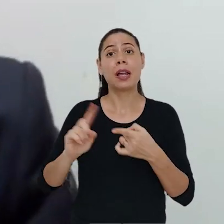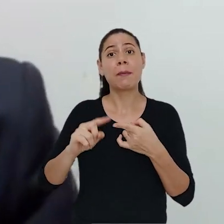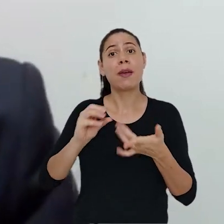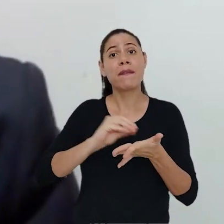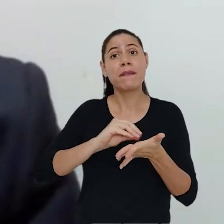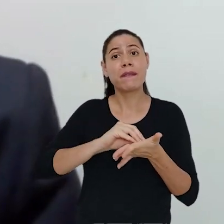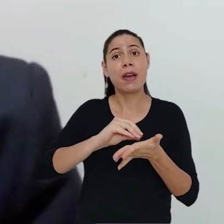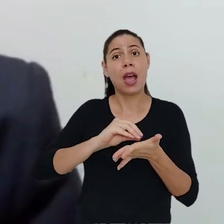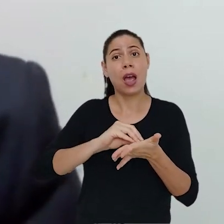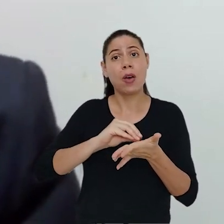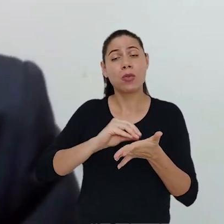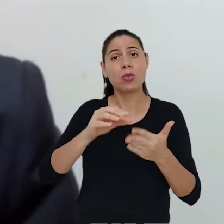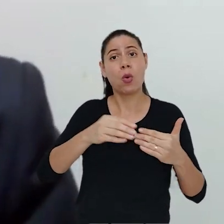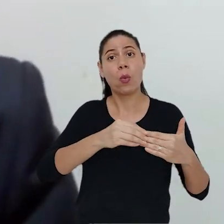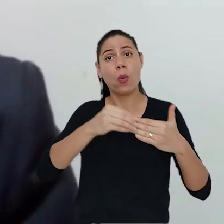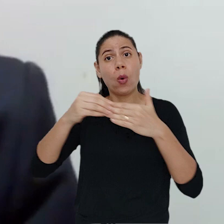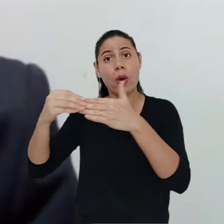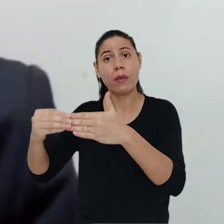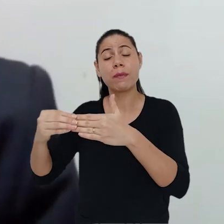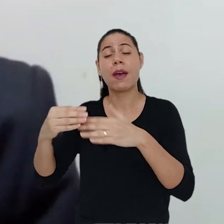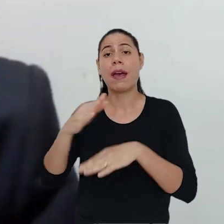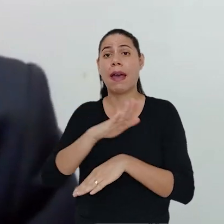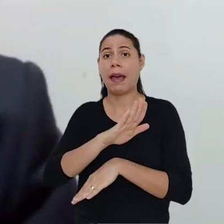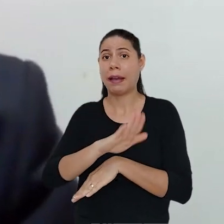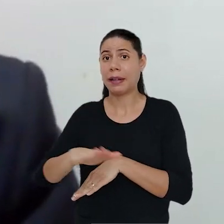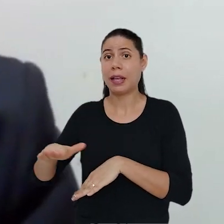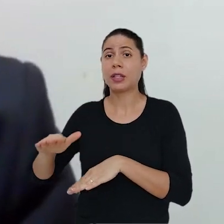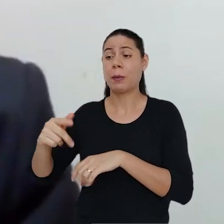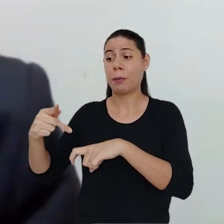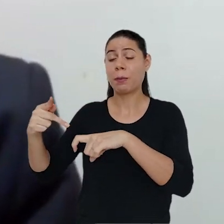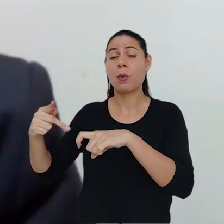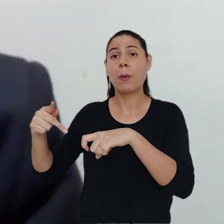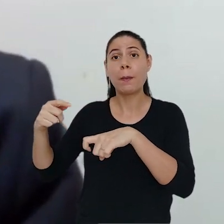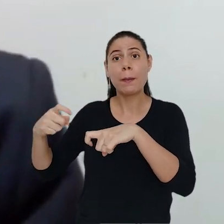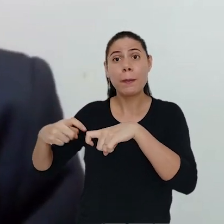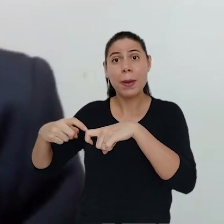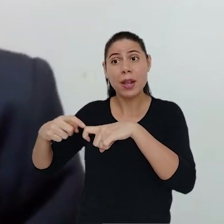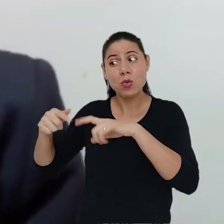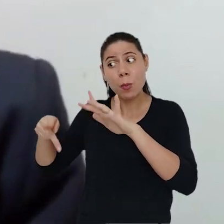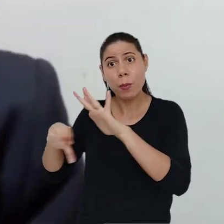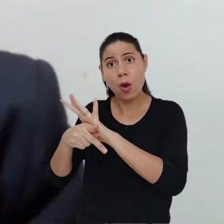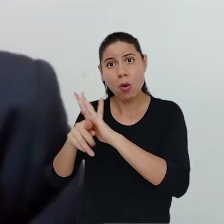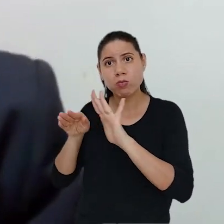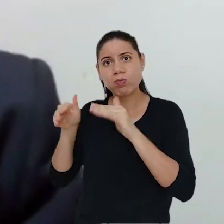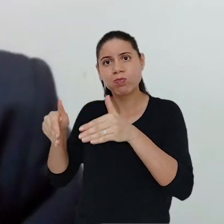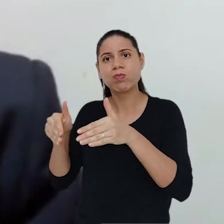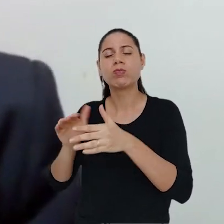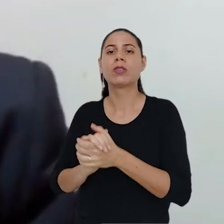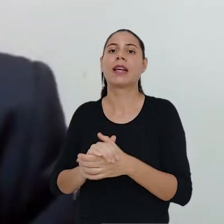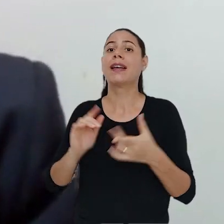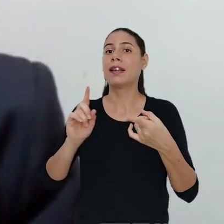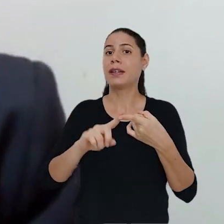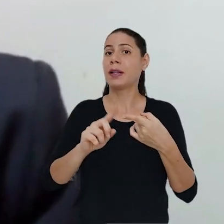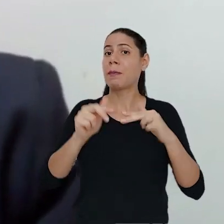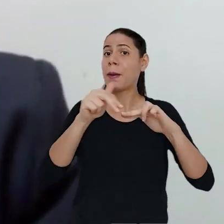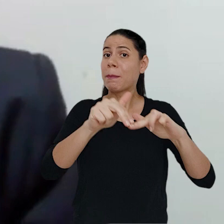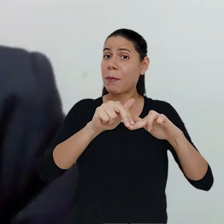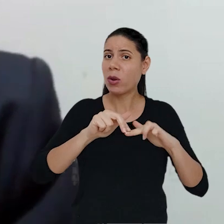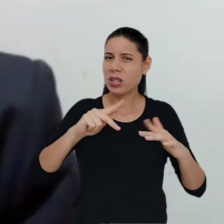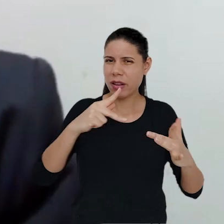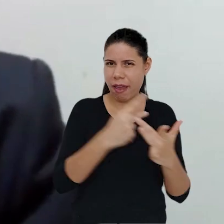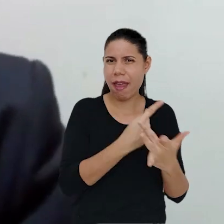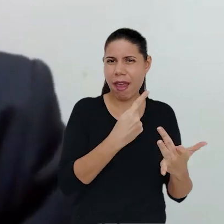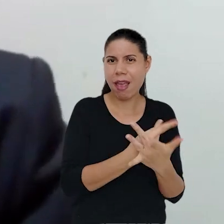encaminharam a criança para um médico especialista e, por conta dessa negligência, desse